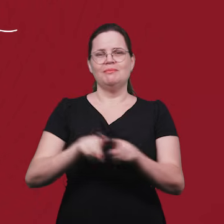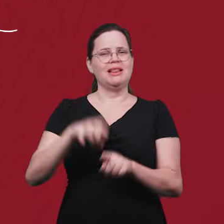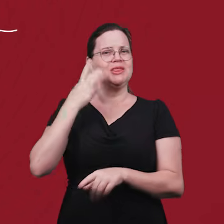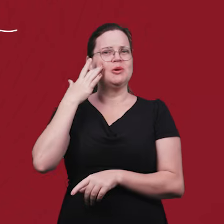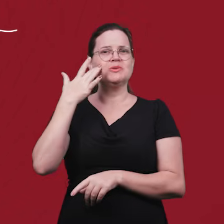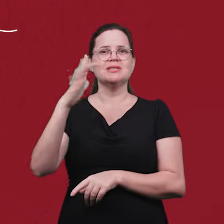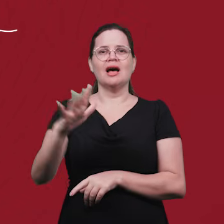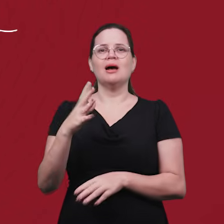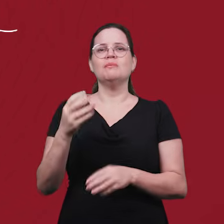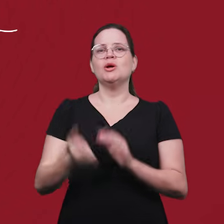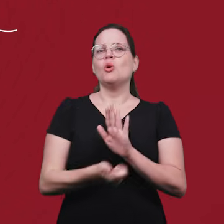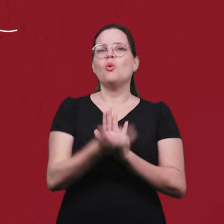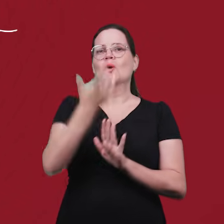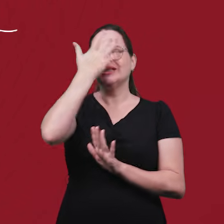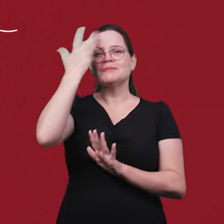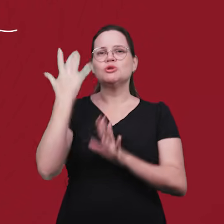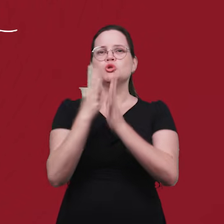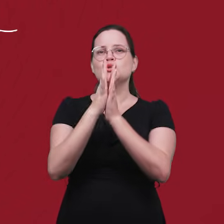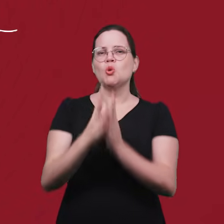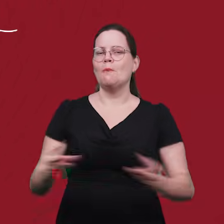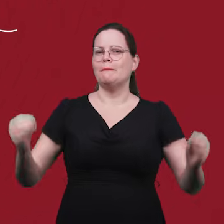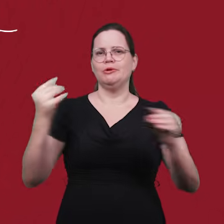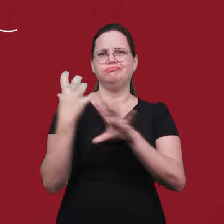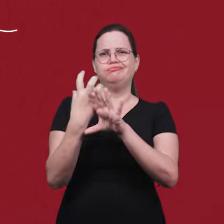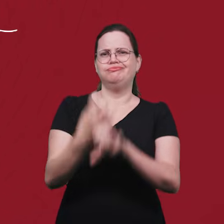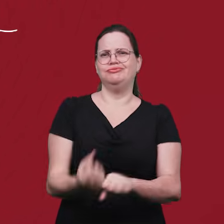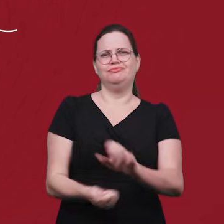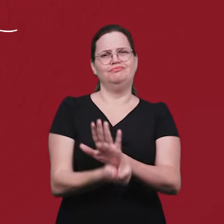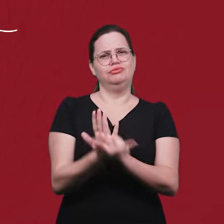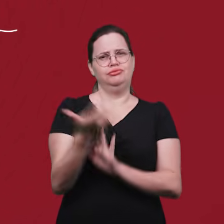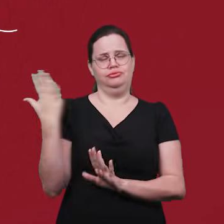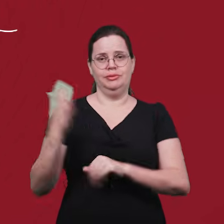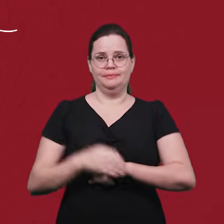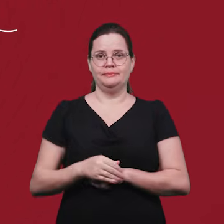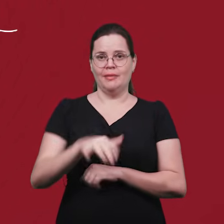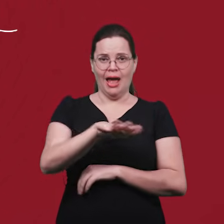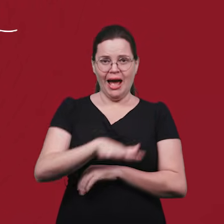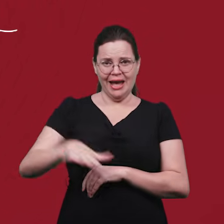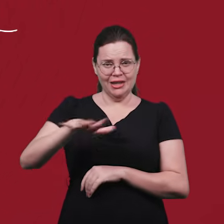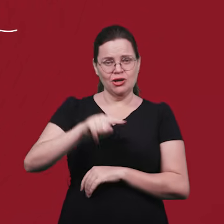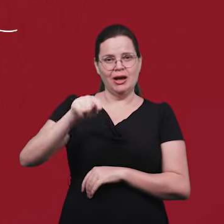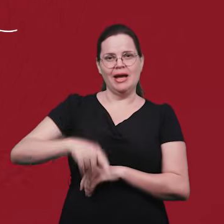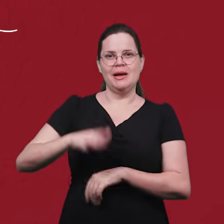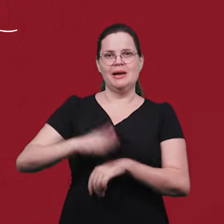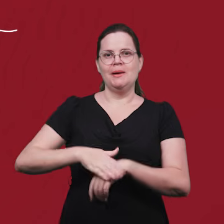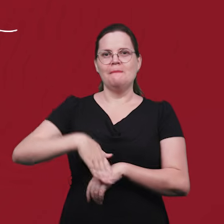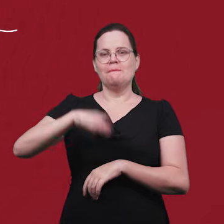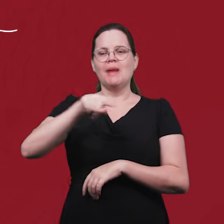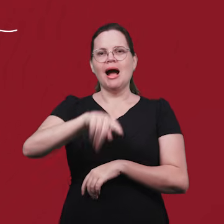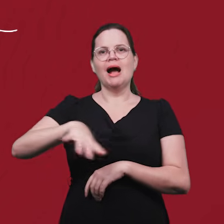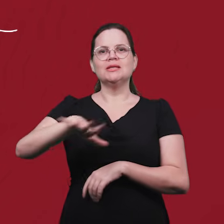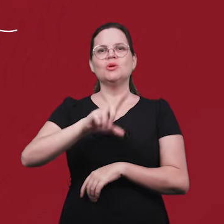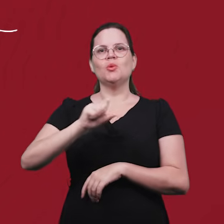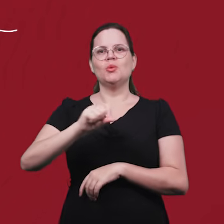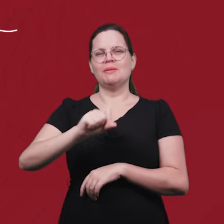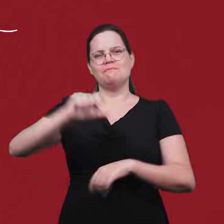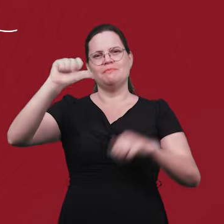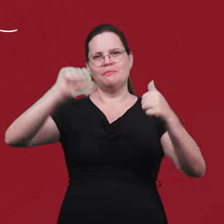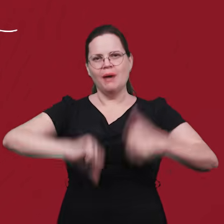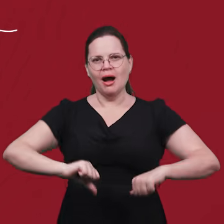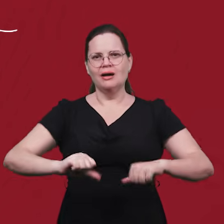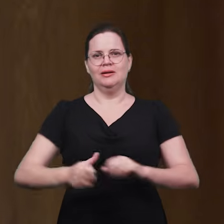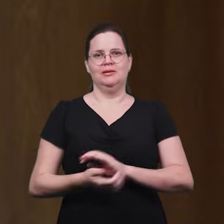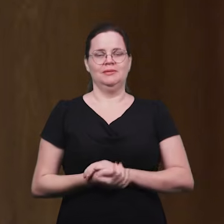ainda incalculável de desaparecidos. A região de La Guaíra é considerada a zona zero